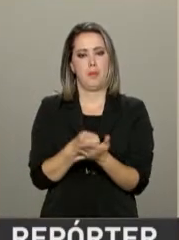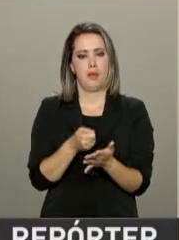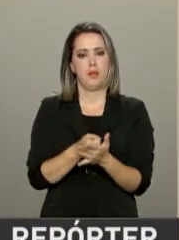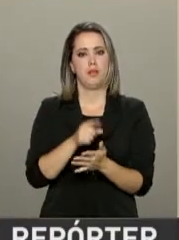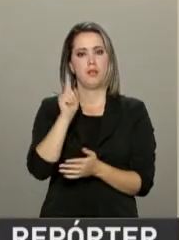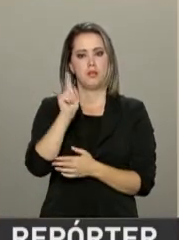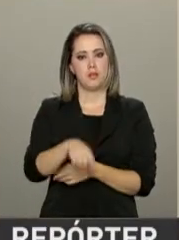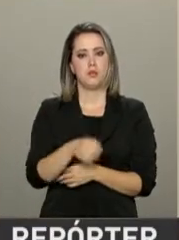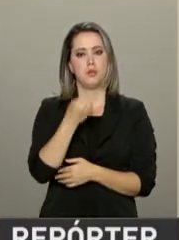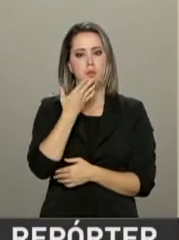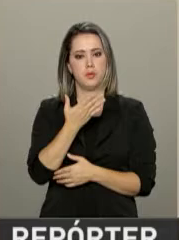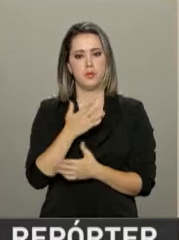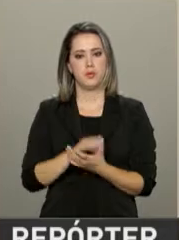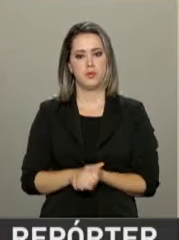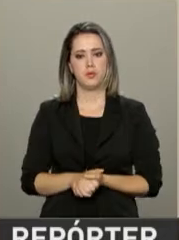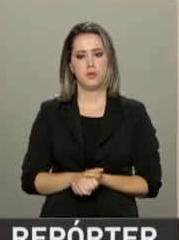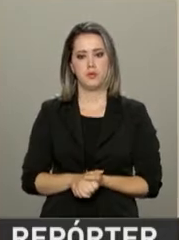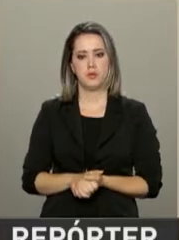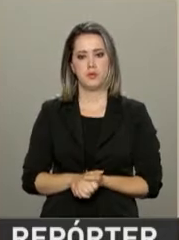lá